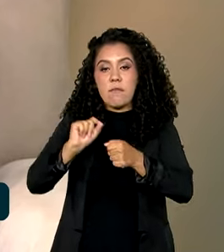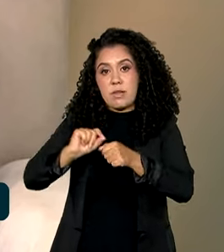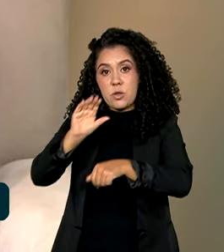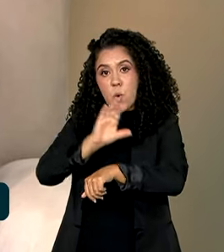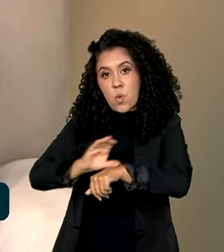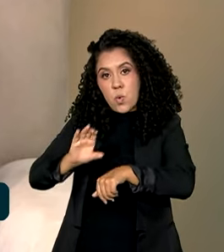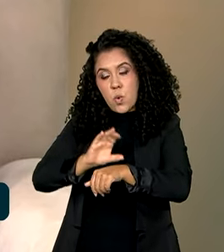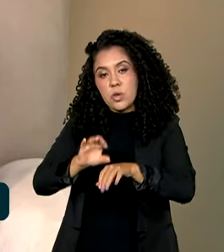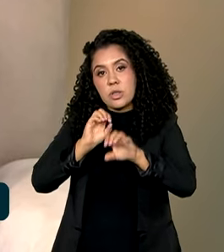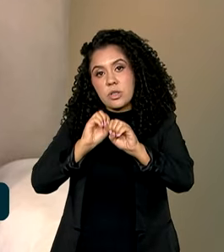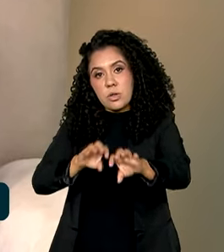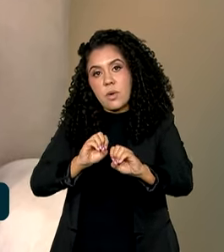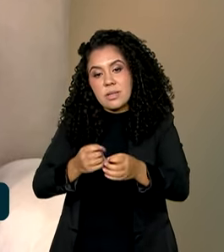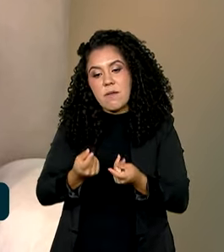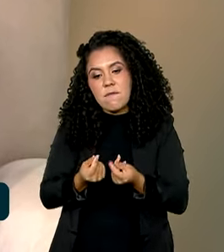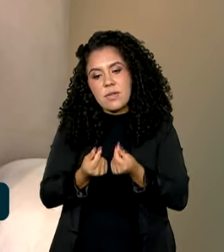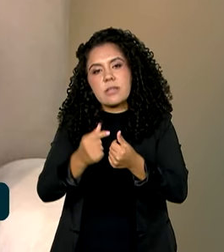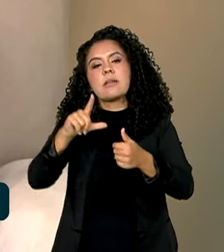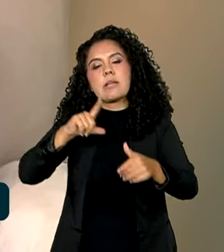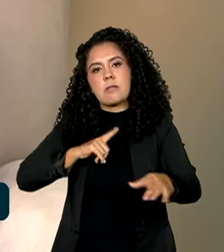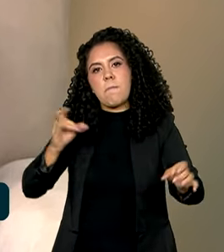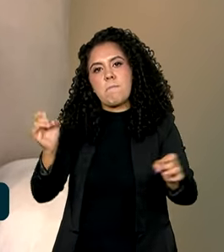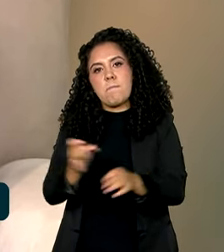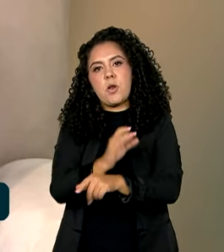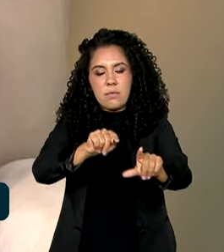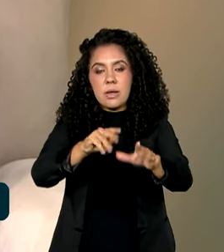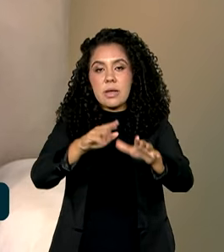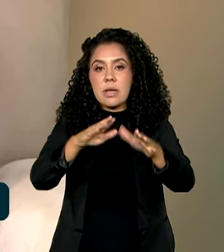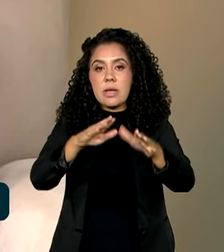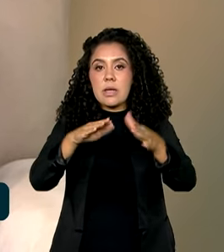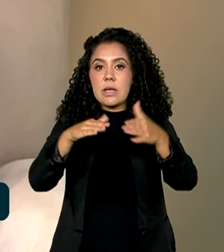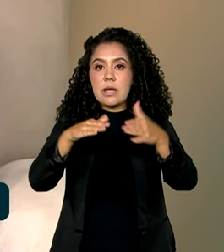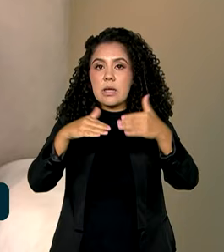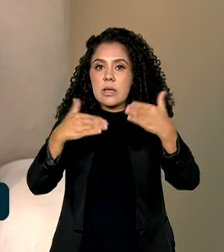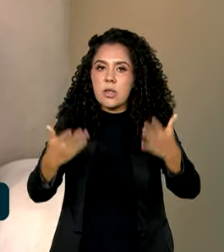Desenrola oferece lá dentro da sua plataforma. Então, o governo tem